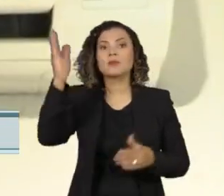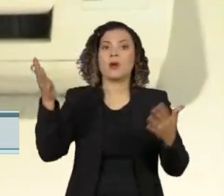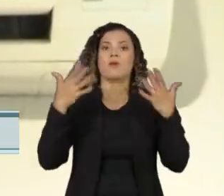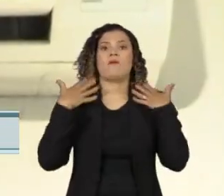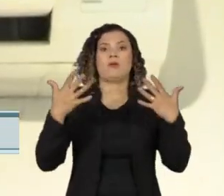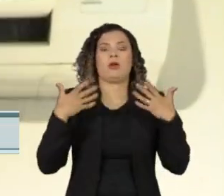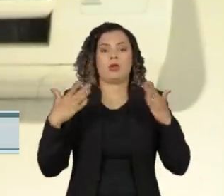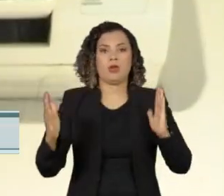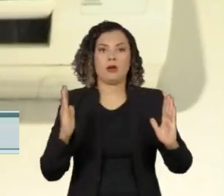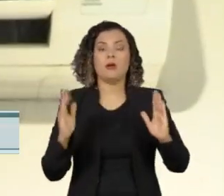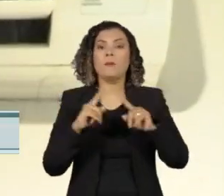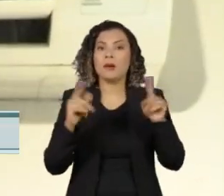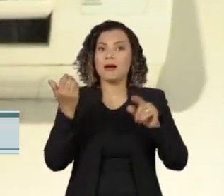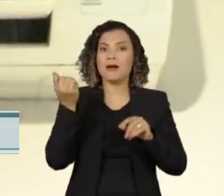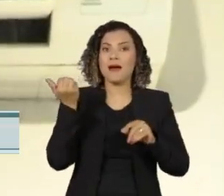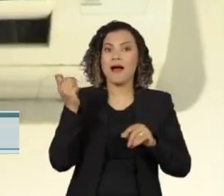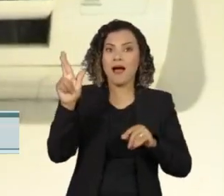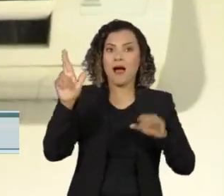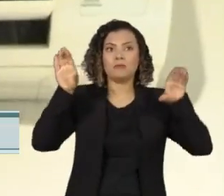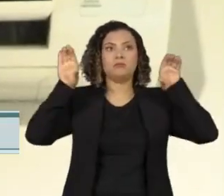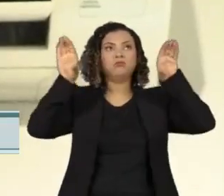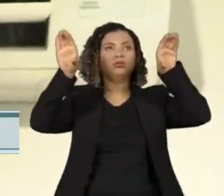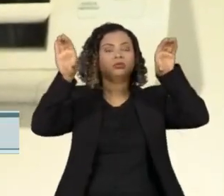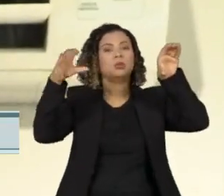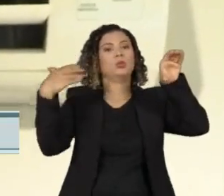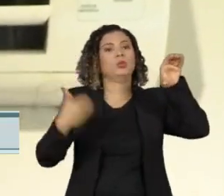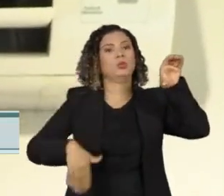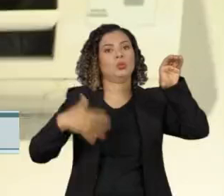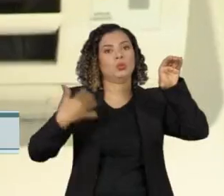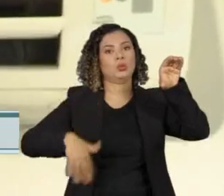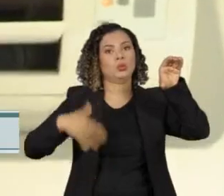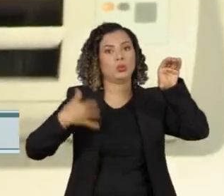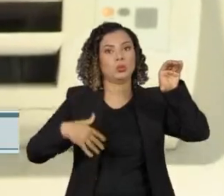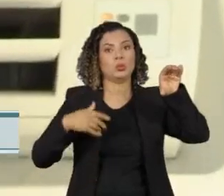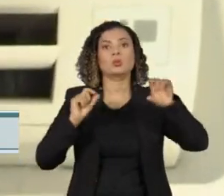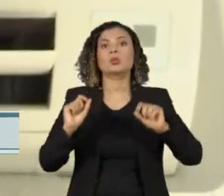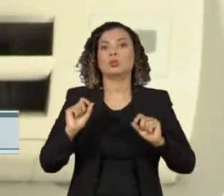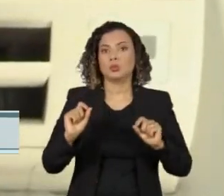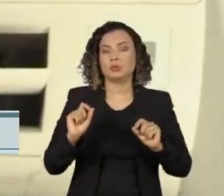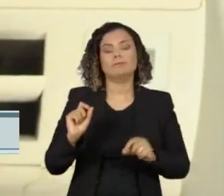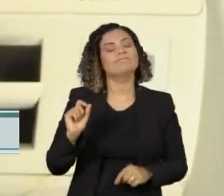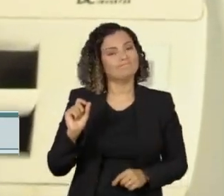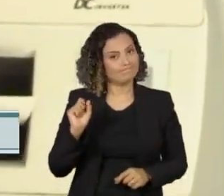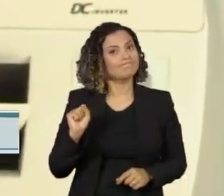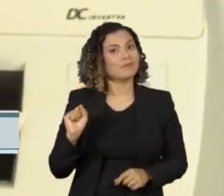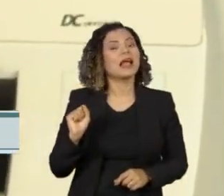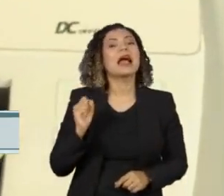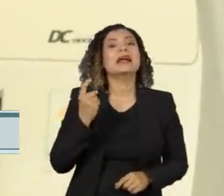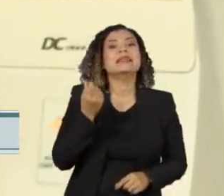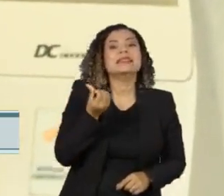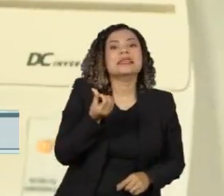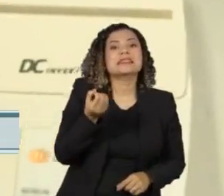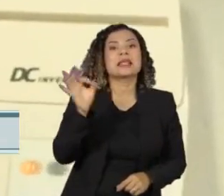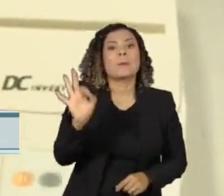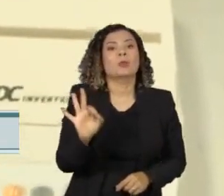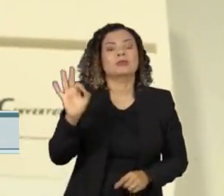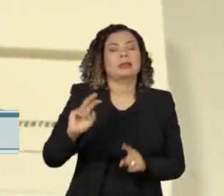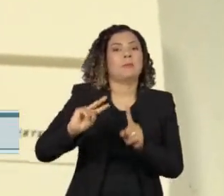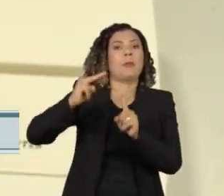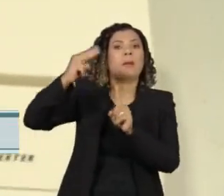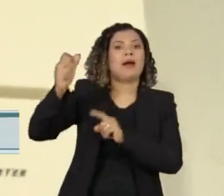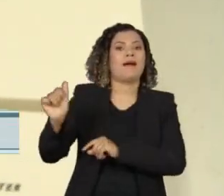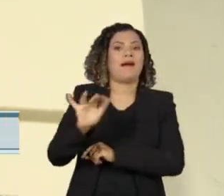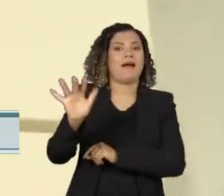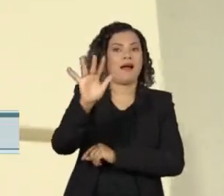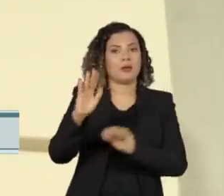O ar-condicionado é, de longe, o maior vilão. Sozinho, ele pode ser responsável por mais de 60% do